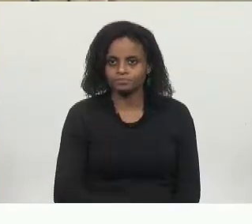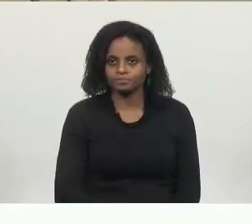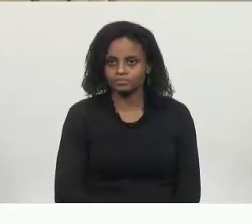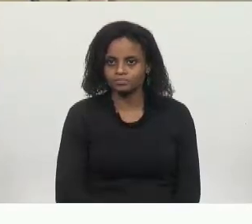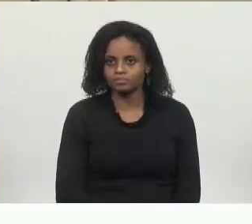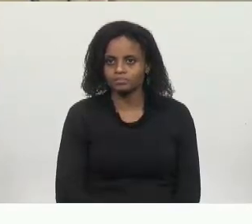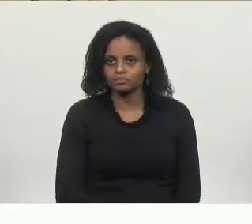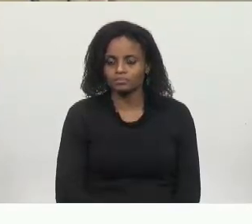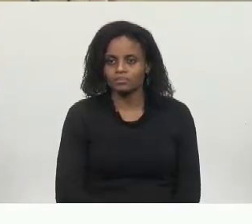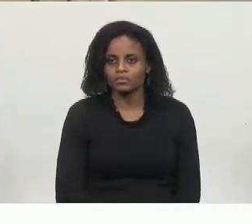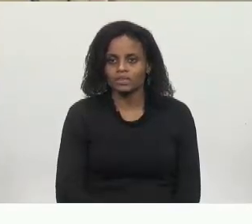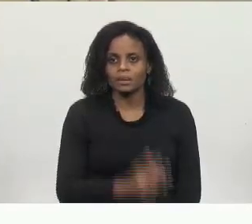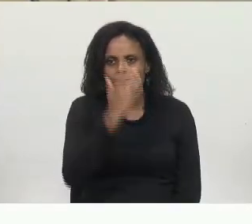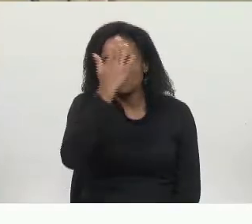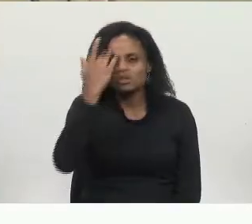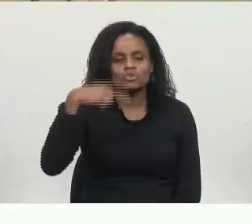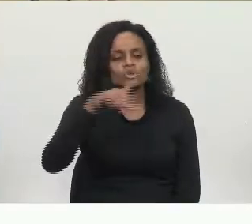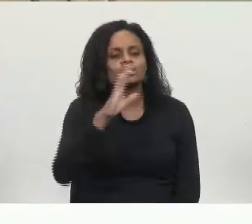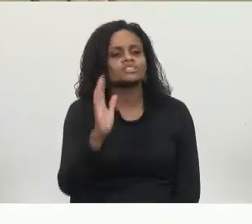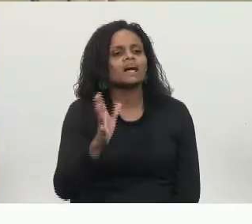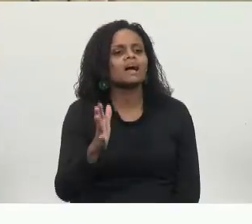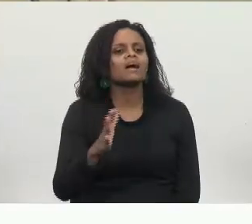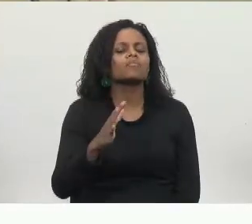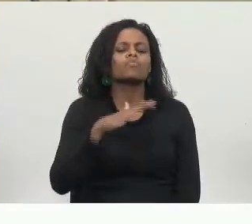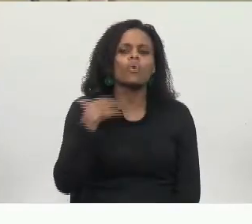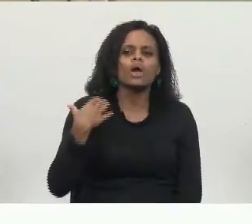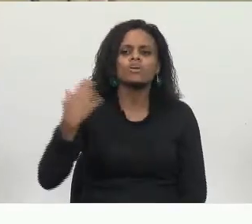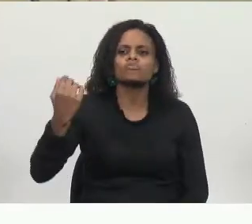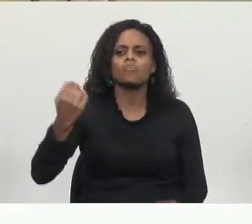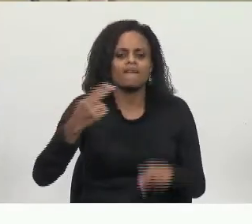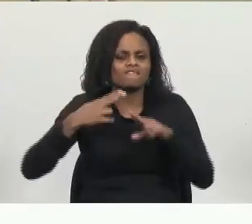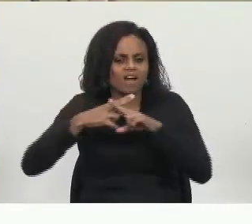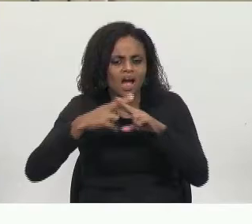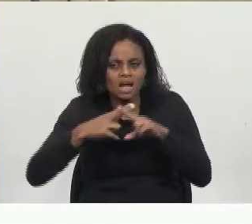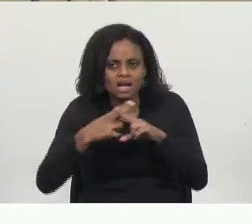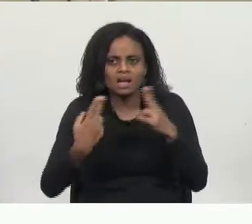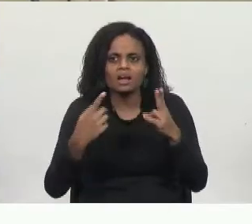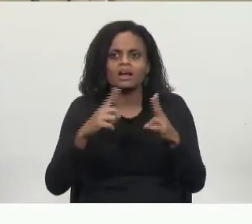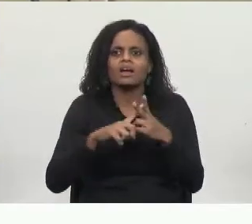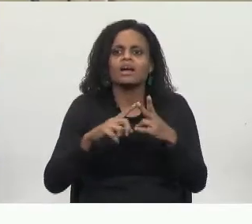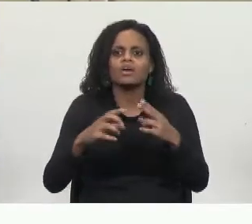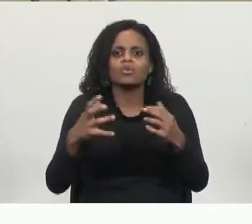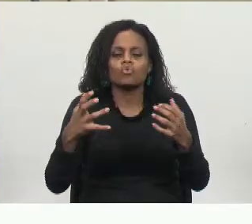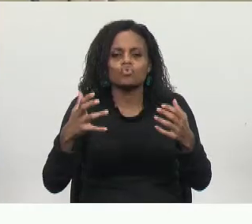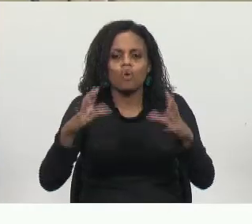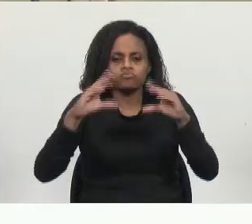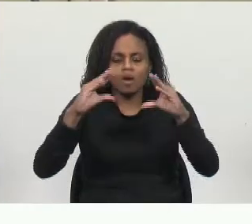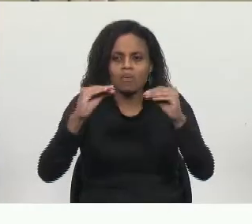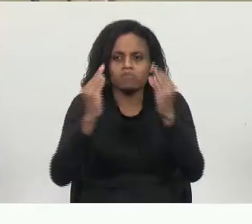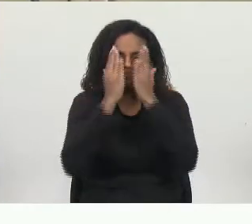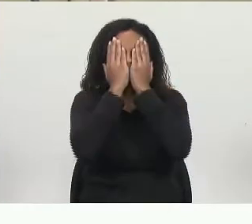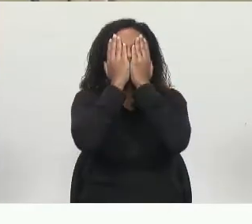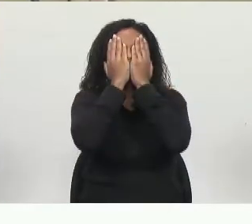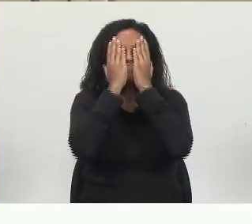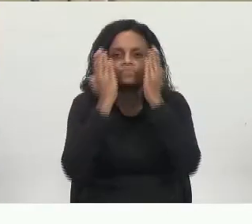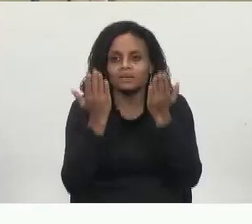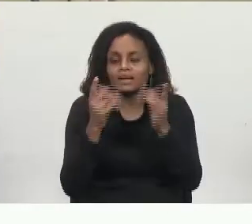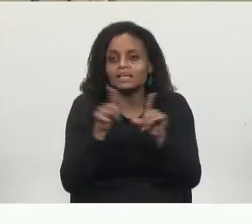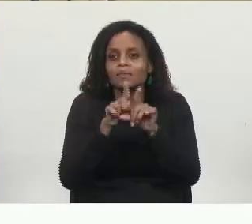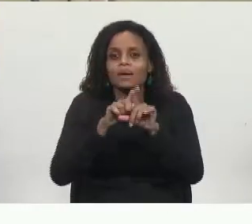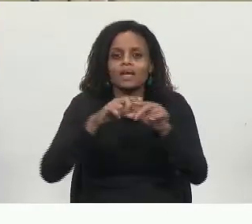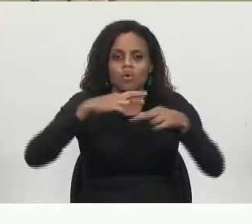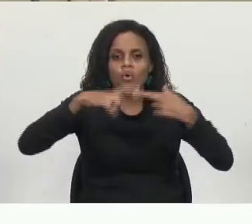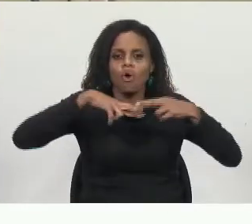também. Pessoas já foram mortas com faca, pessoas já foram mortas com fronha, pessoas já foram mortas com